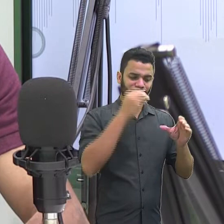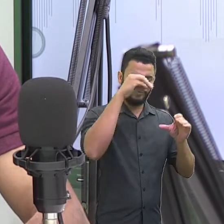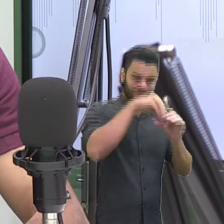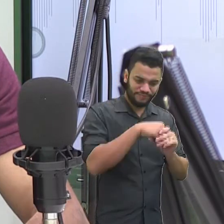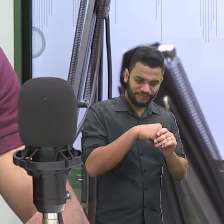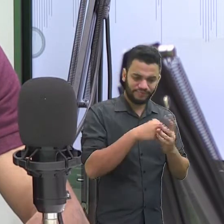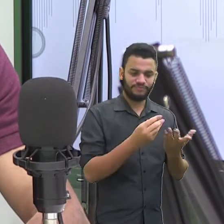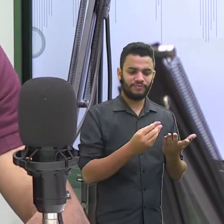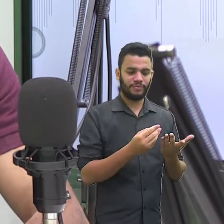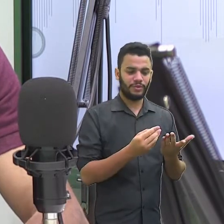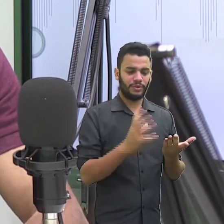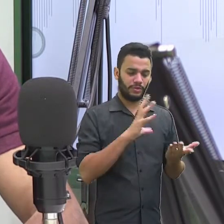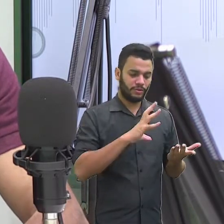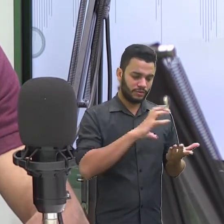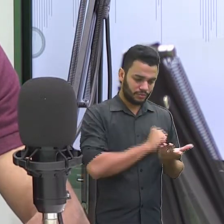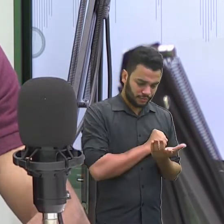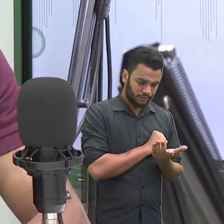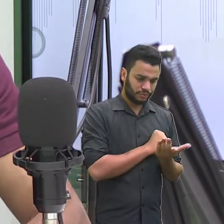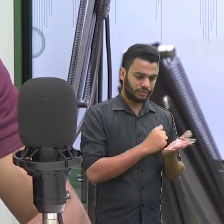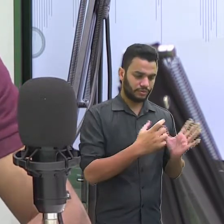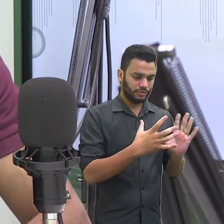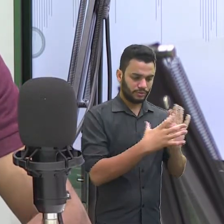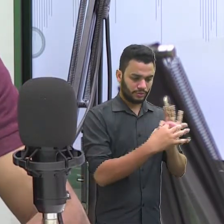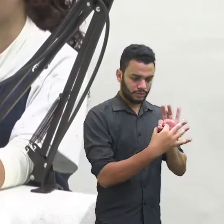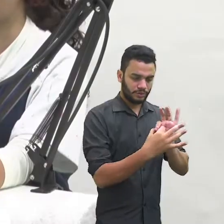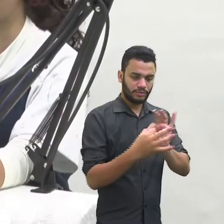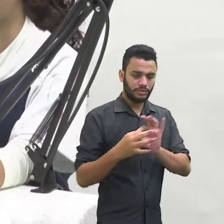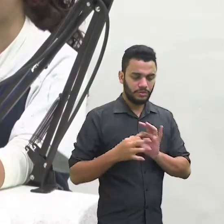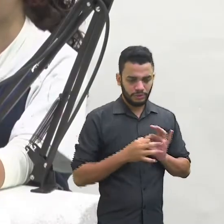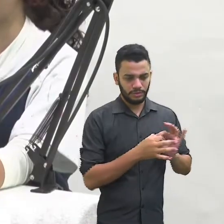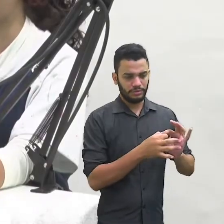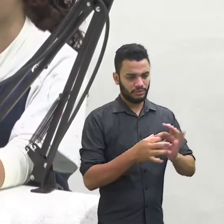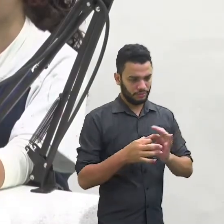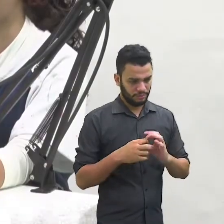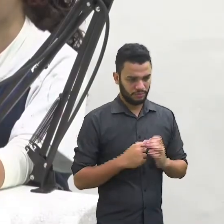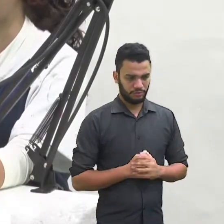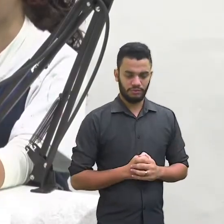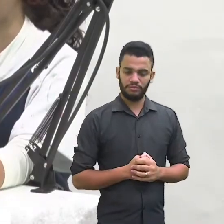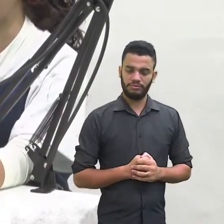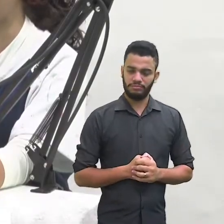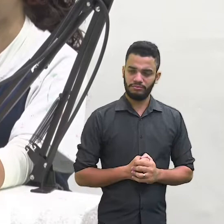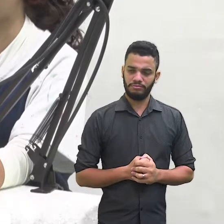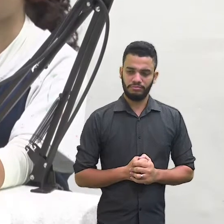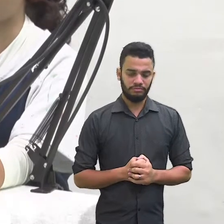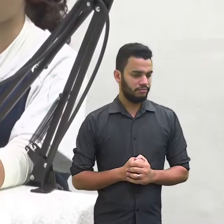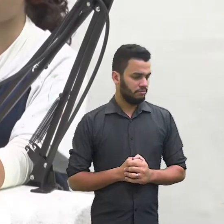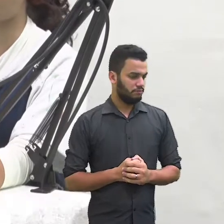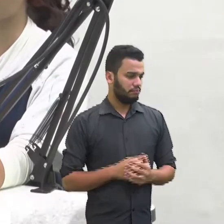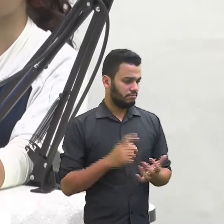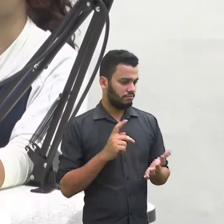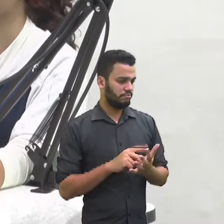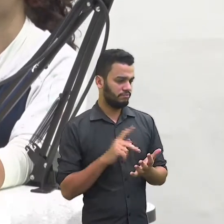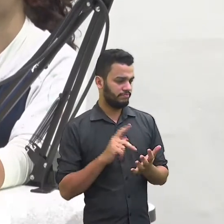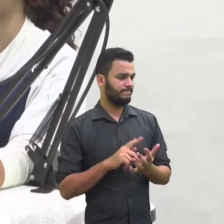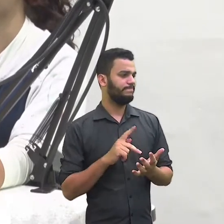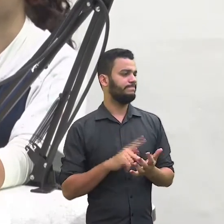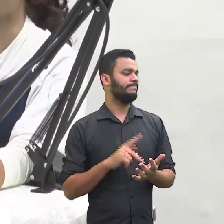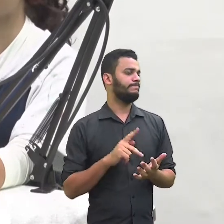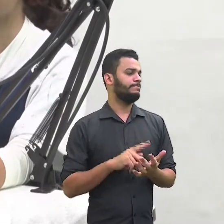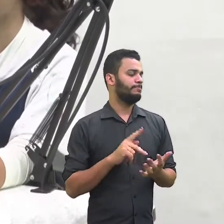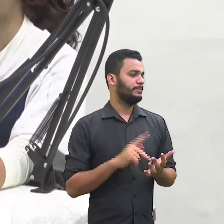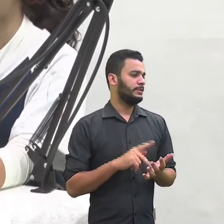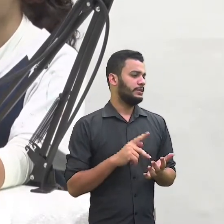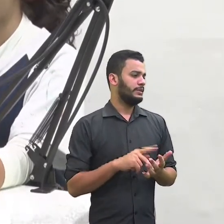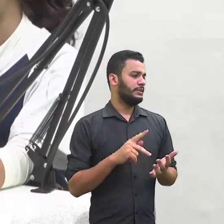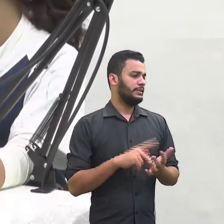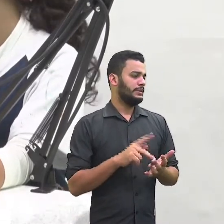bem-estar coletivo da família. Sim, é uma coisa que o ser humano, ele parece que foca muito, que é o